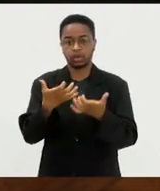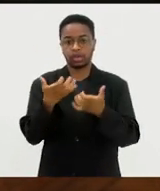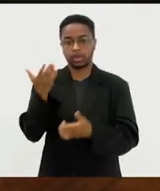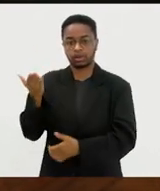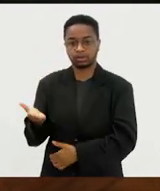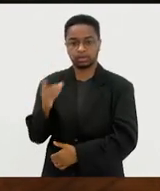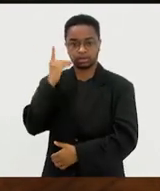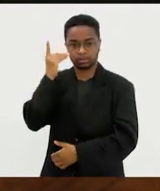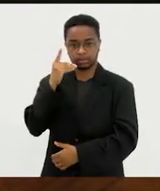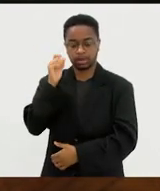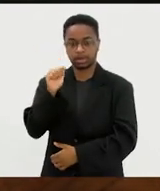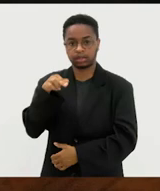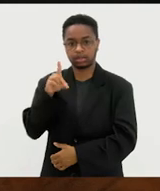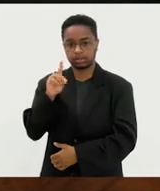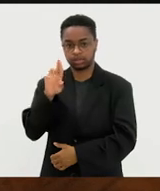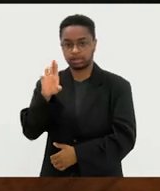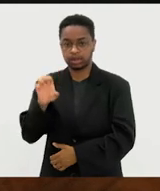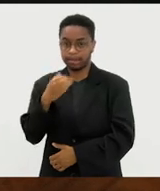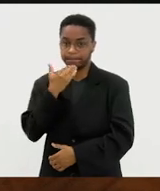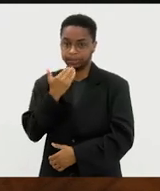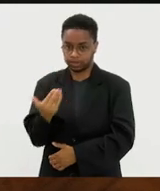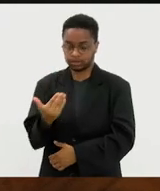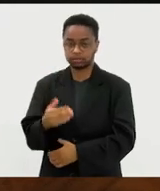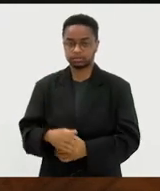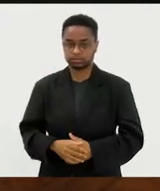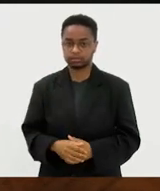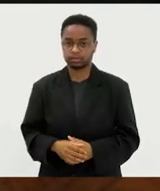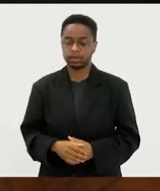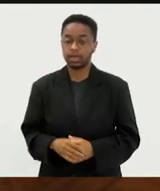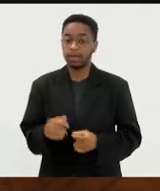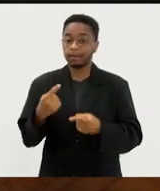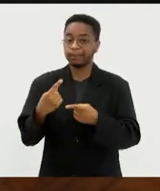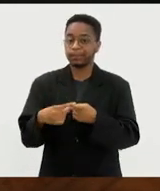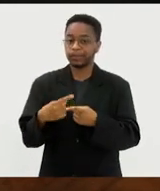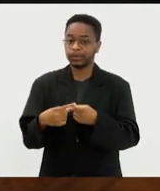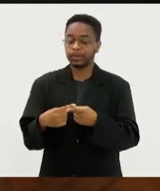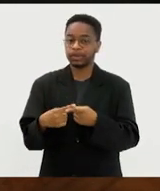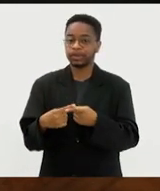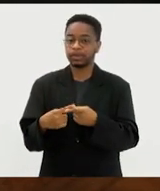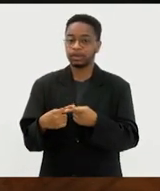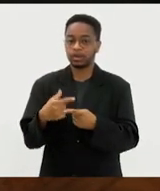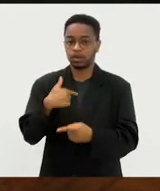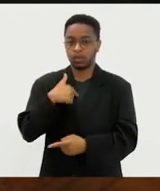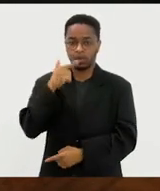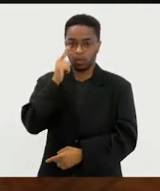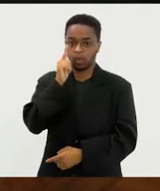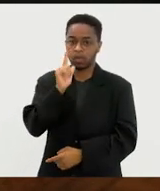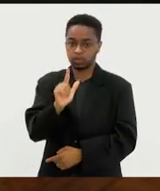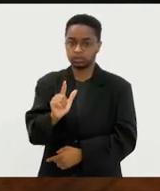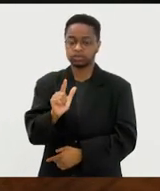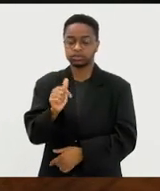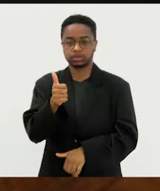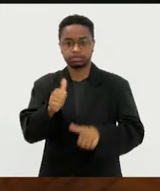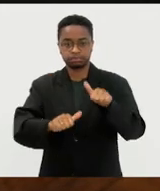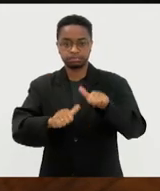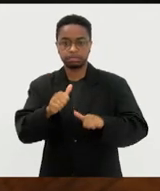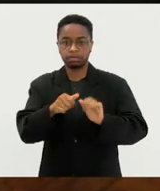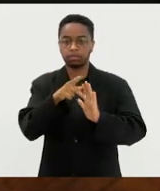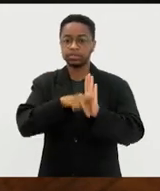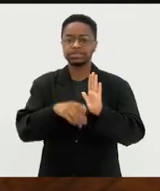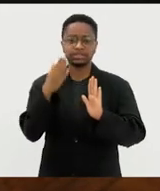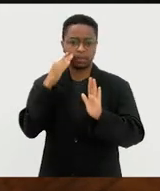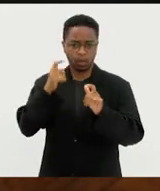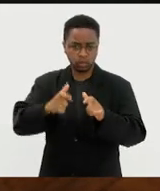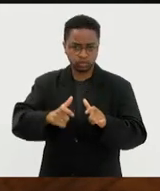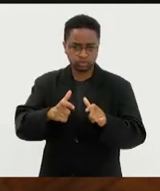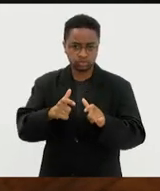Excelência solicitasse, né? Porque eu consegui a análise desse projeto, sabe aonde?